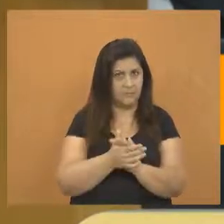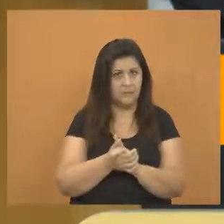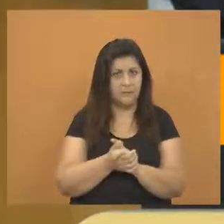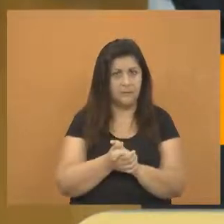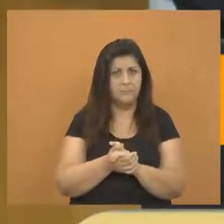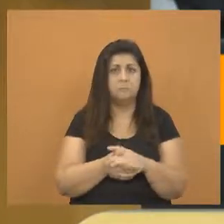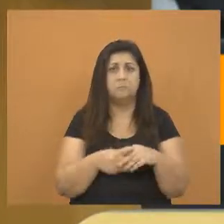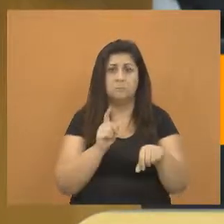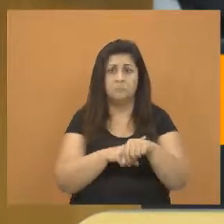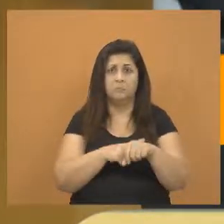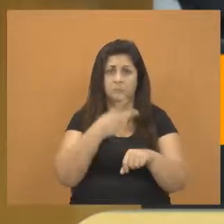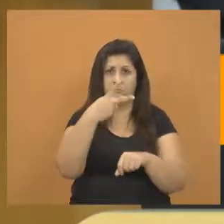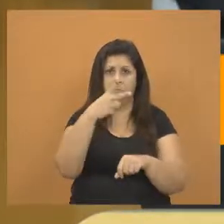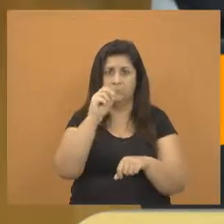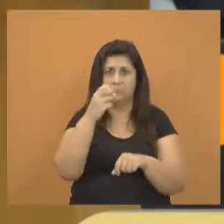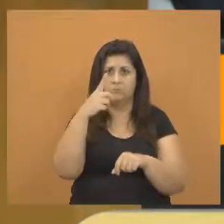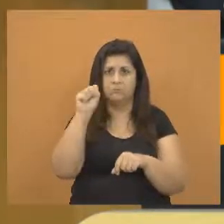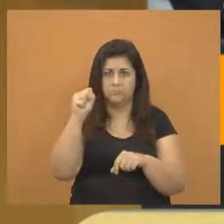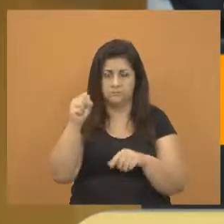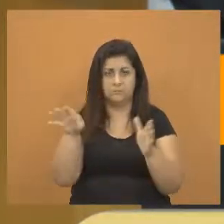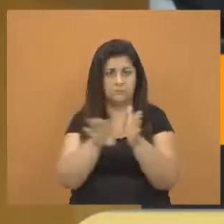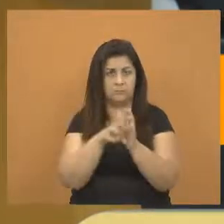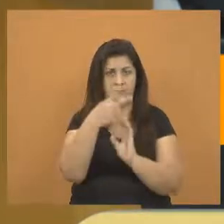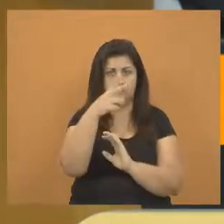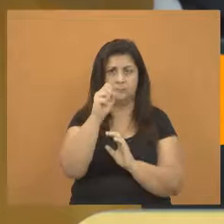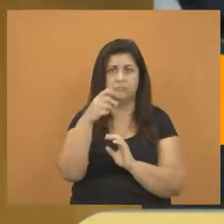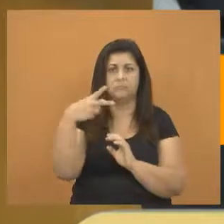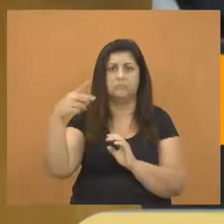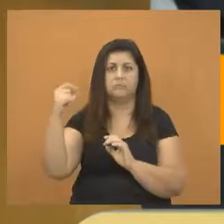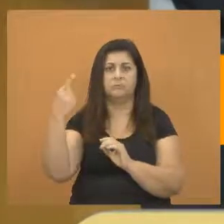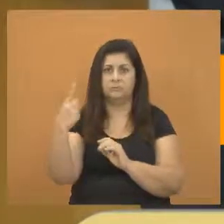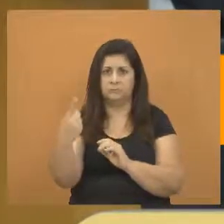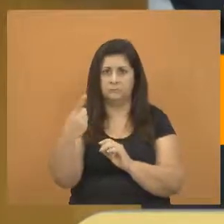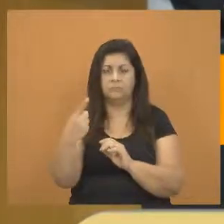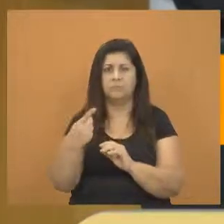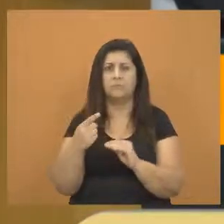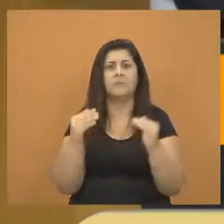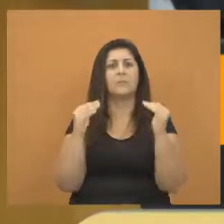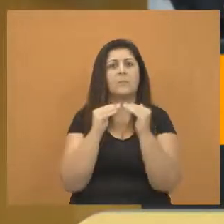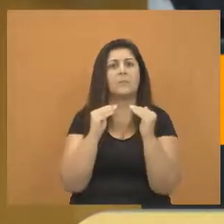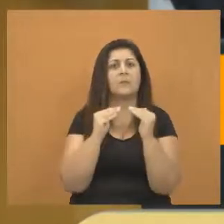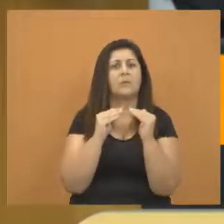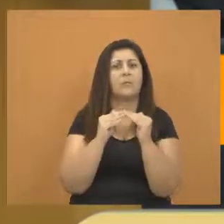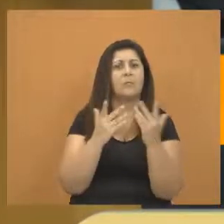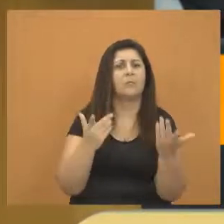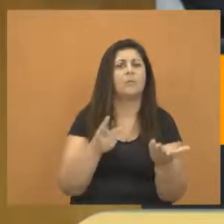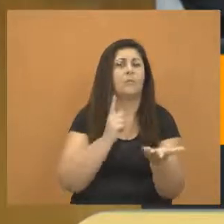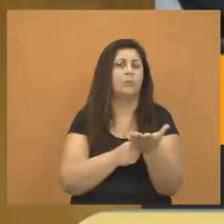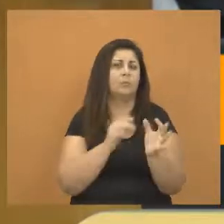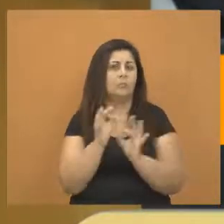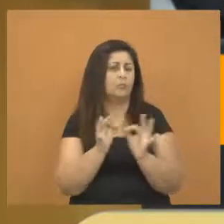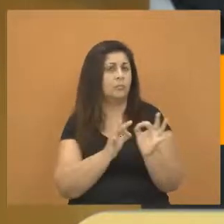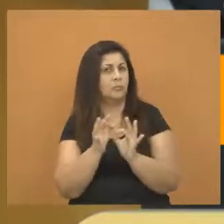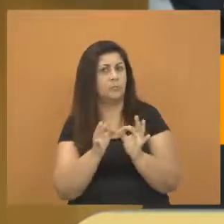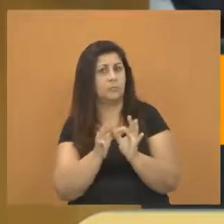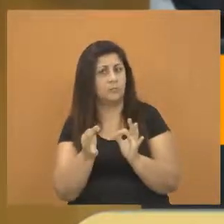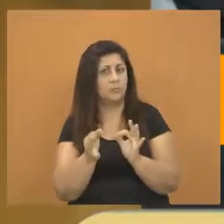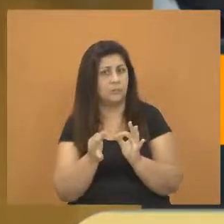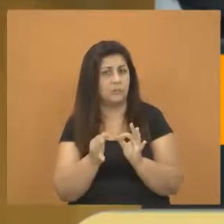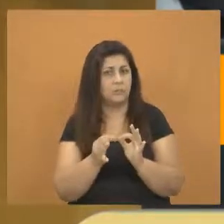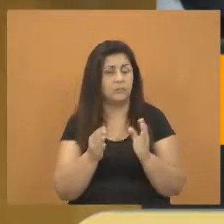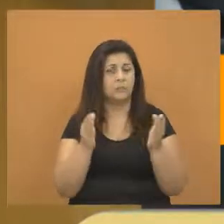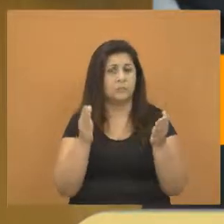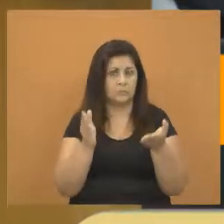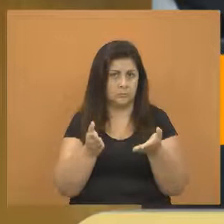período 2018 a 2021, devem ser compatíveis com os programas e metas constantes desta